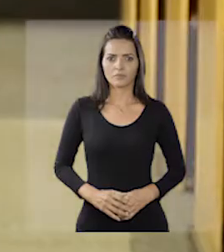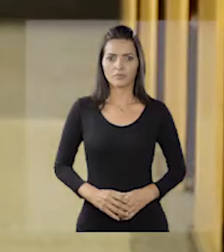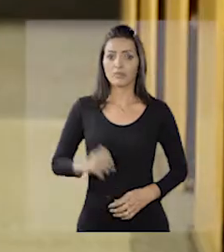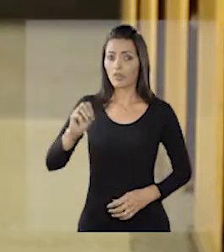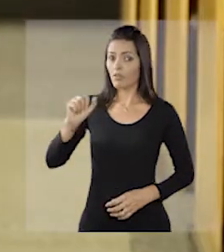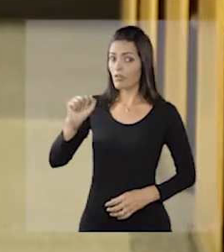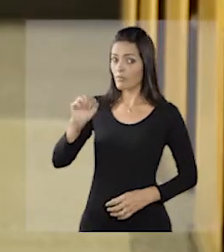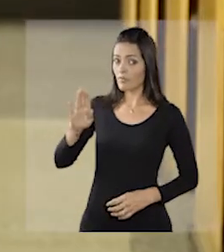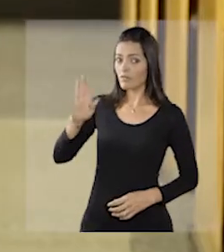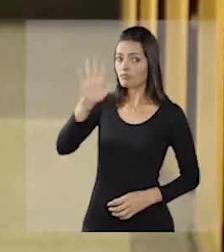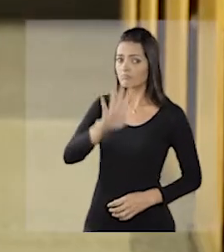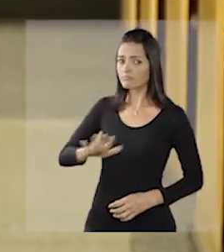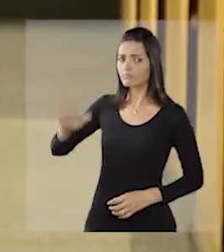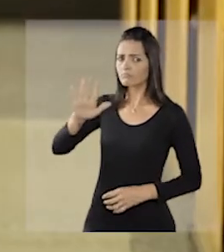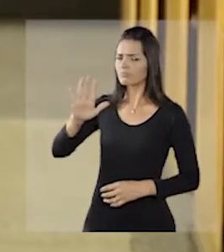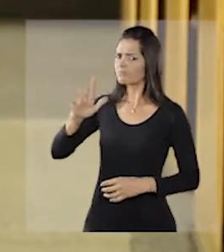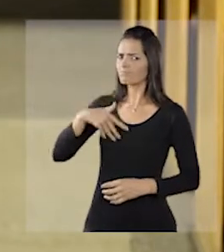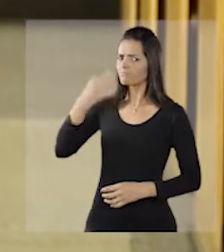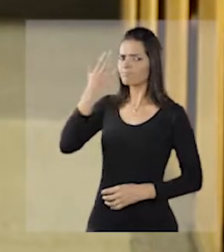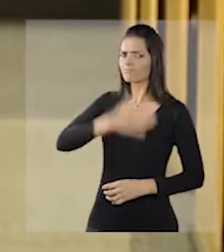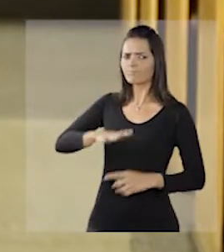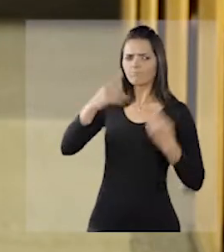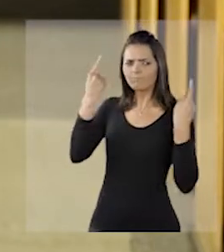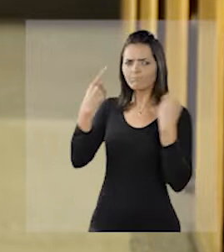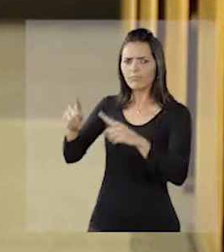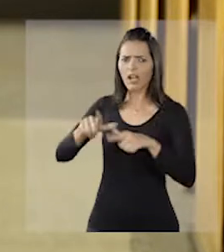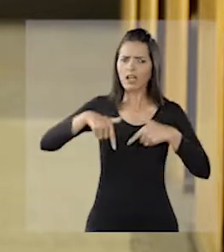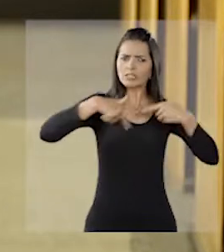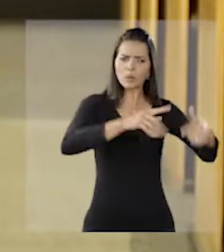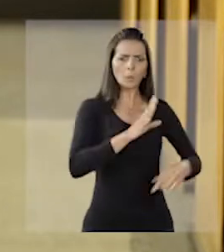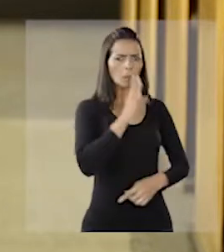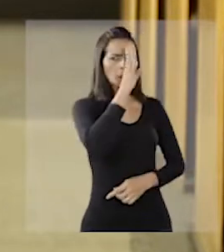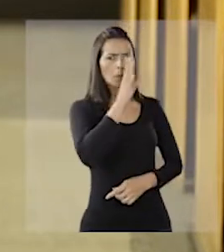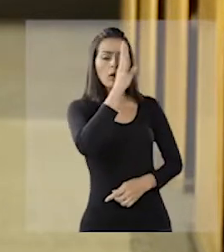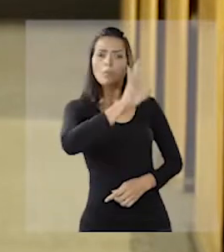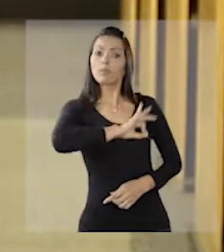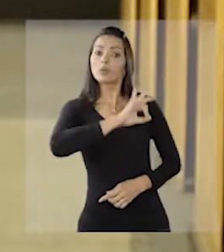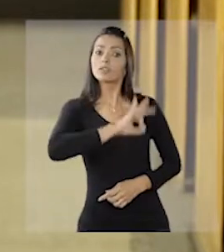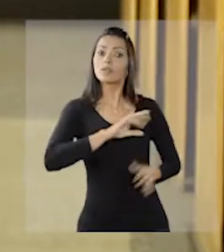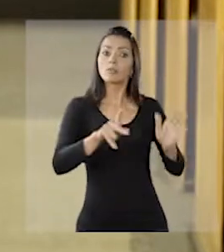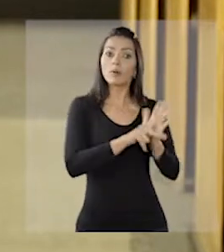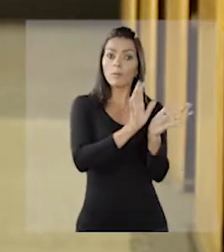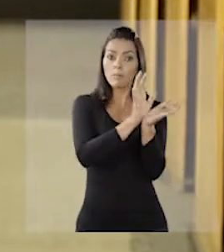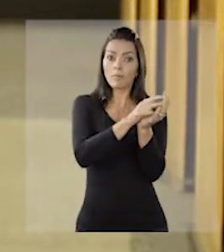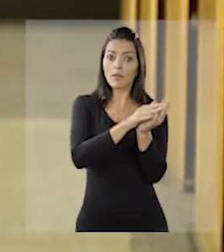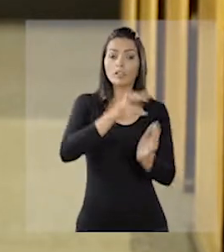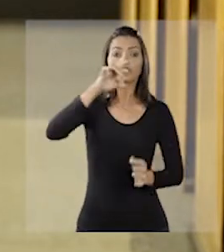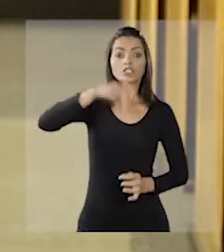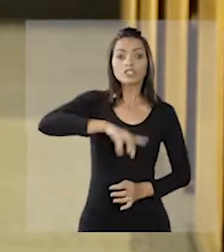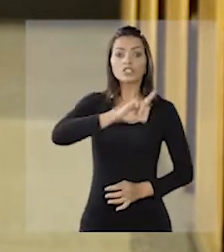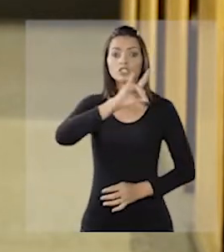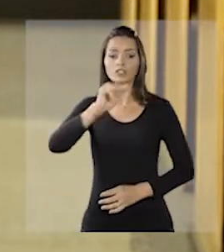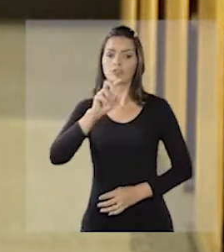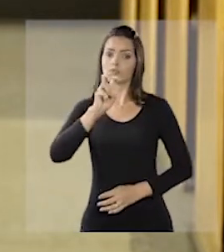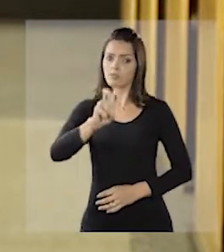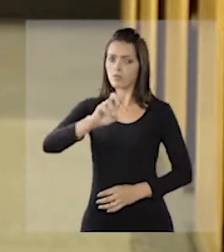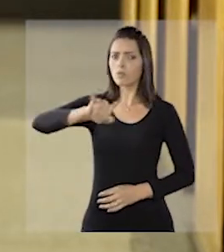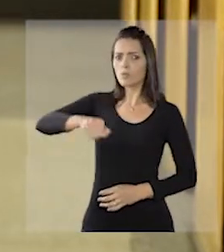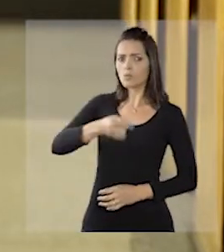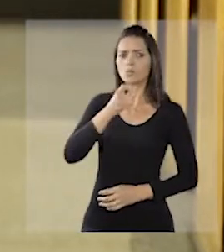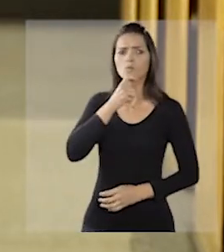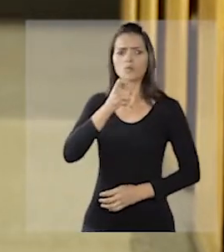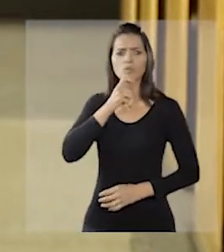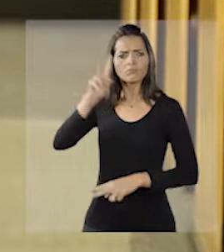A OAB Nacional repudiou a ação truculenta de policiais pernambucanos que no último dia 5 de julho prenderam de